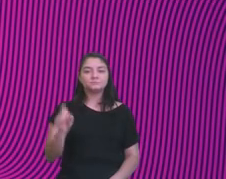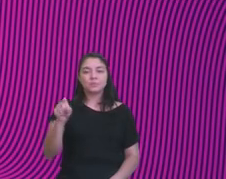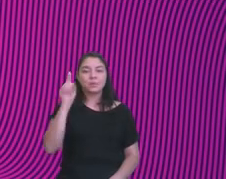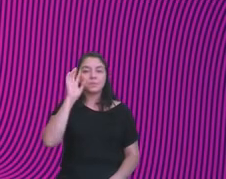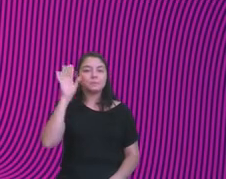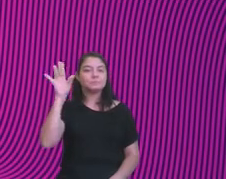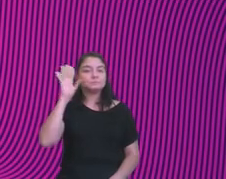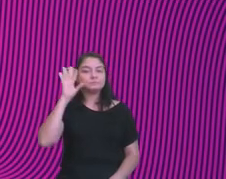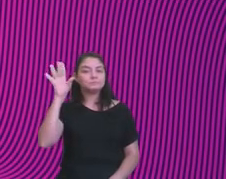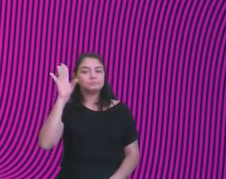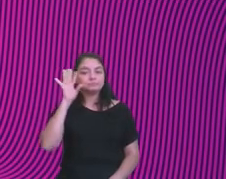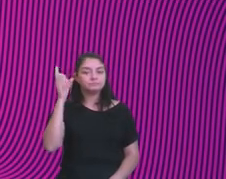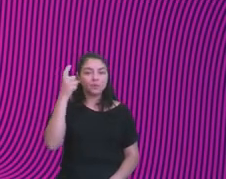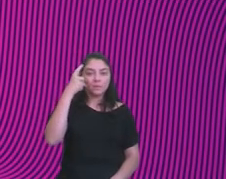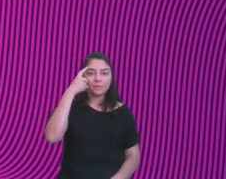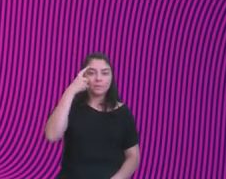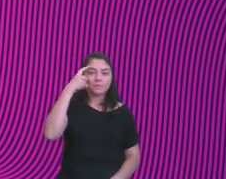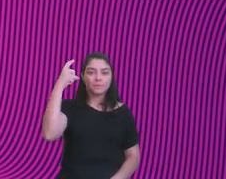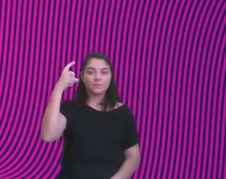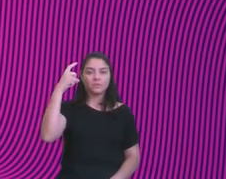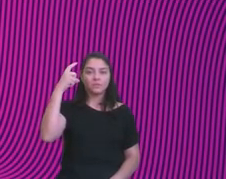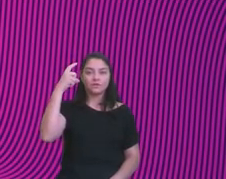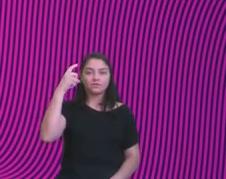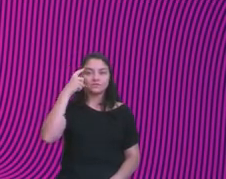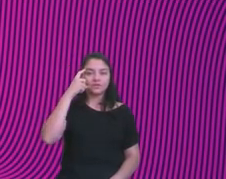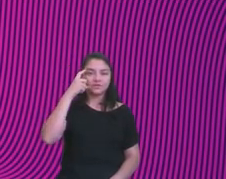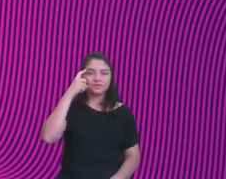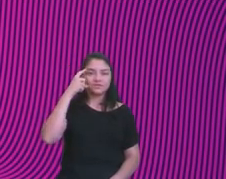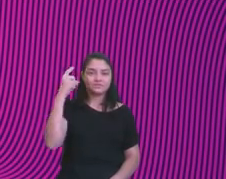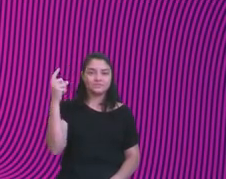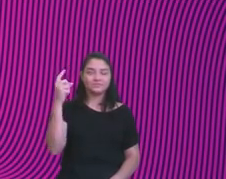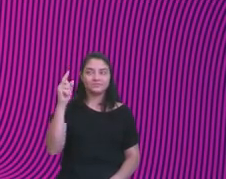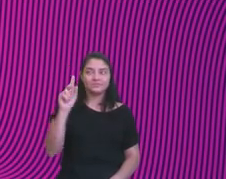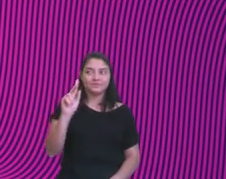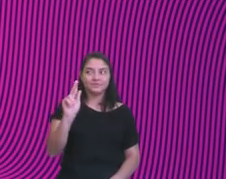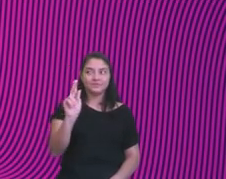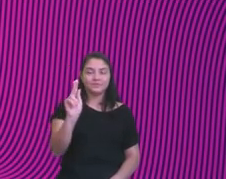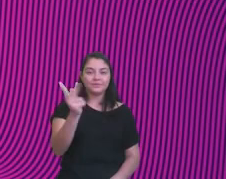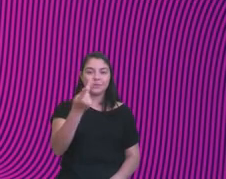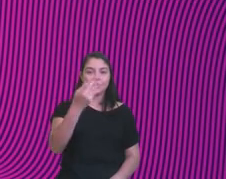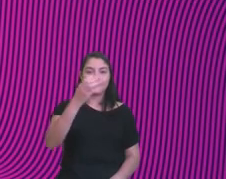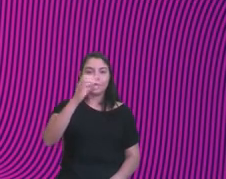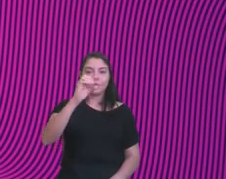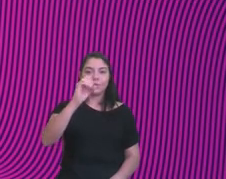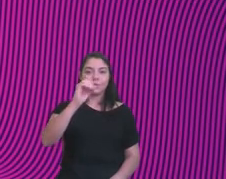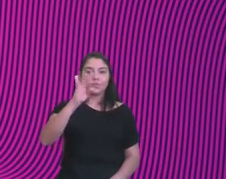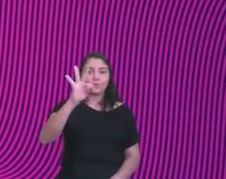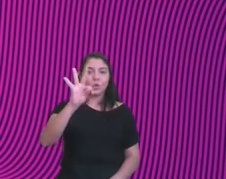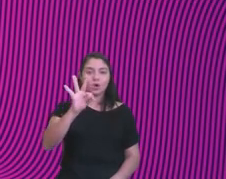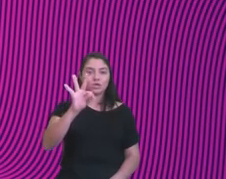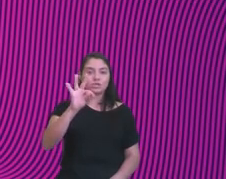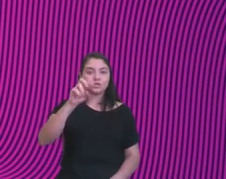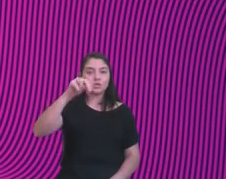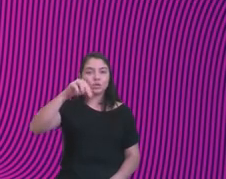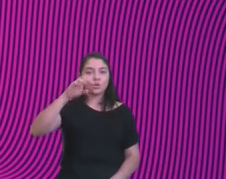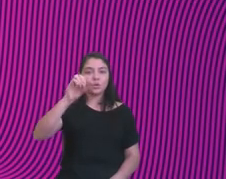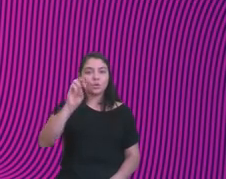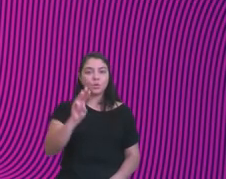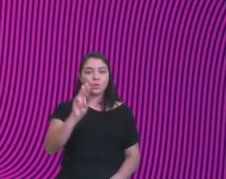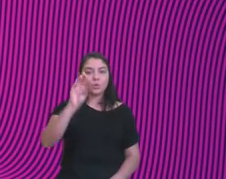pensaria em watch and wait ou, pela questão da idade, se você pensaria